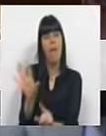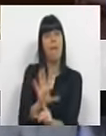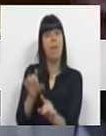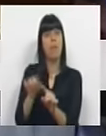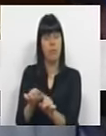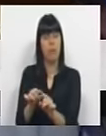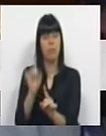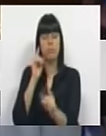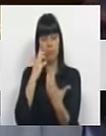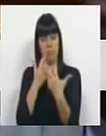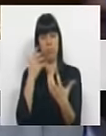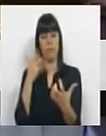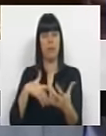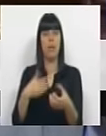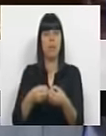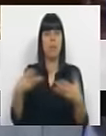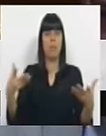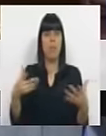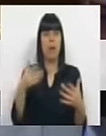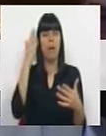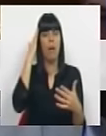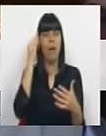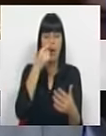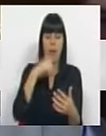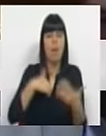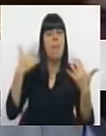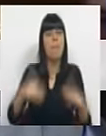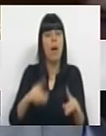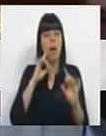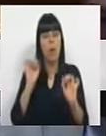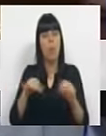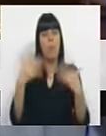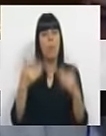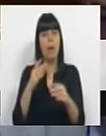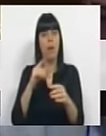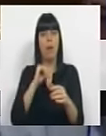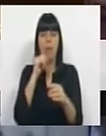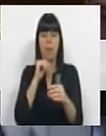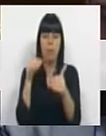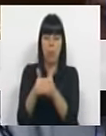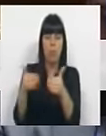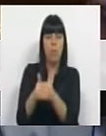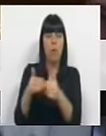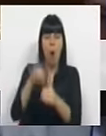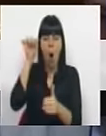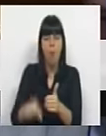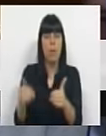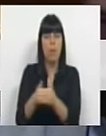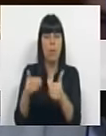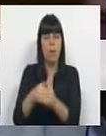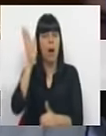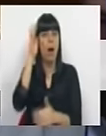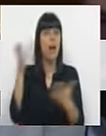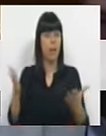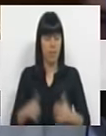tratados e torna-se evidente que cresce o número dos que consideram errado o princípio de abate sistemático e compulsivo de